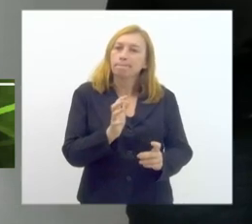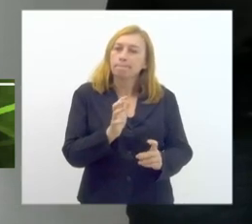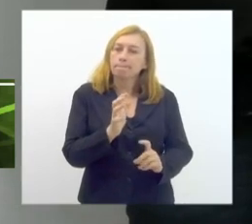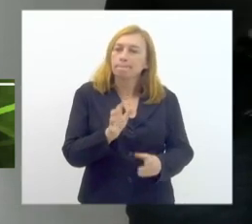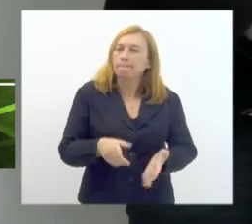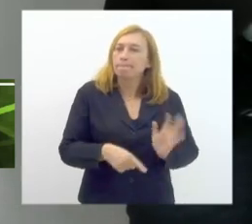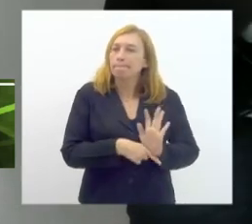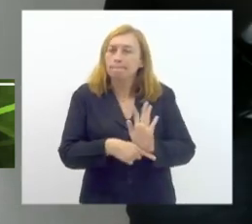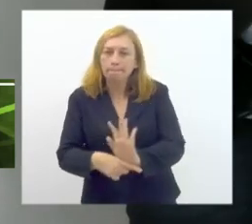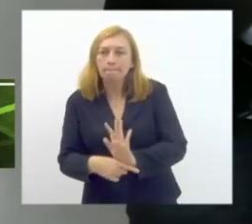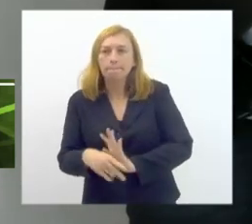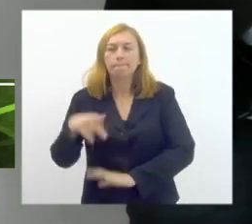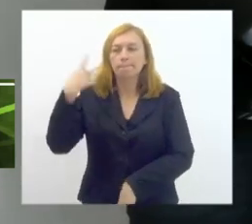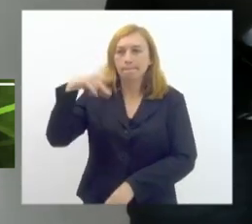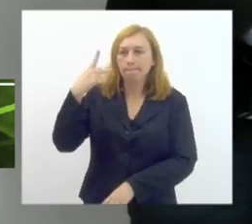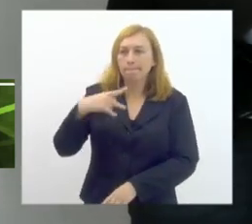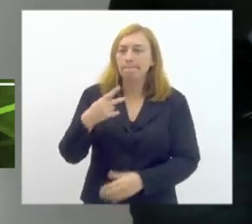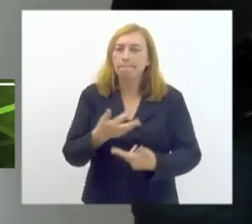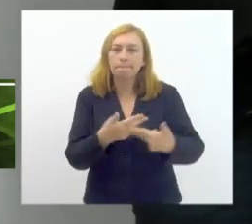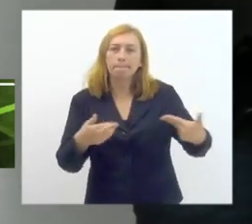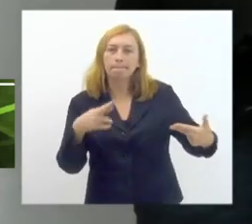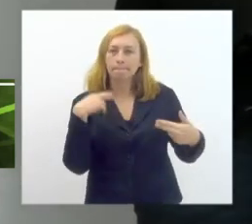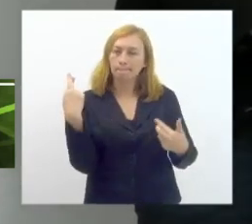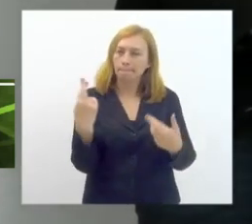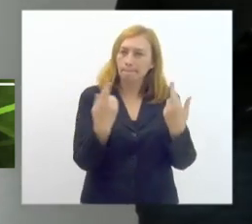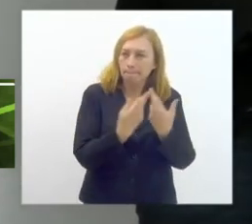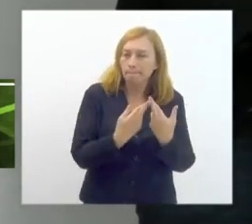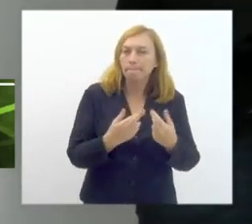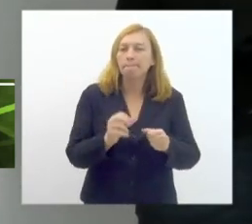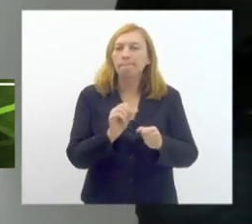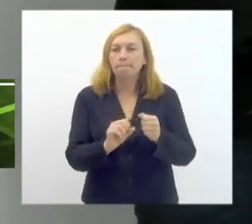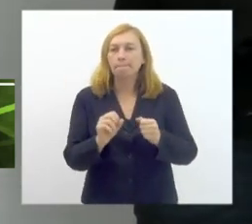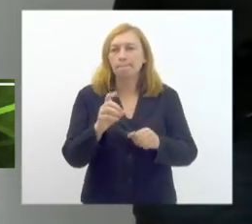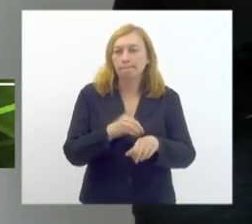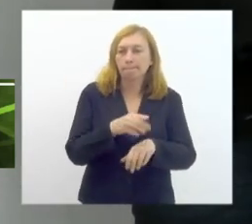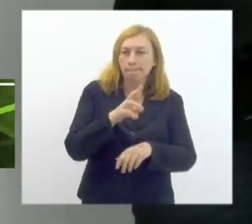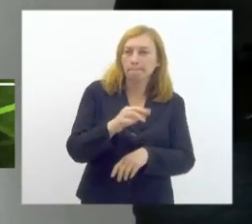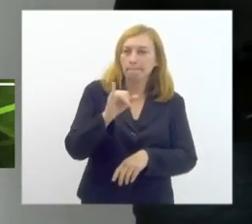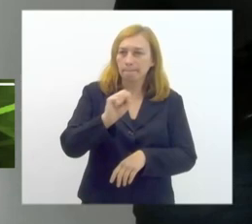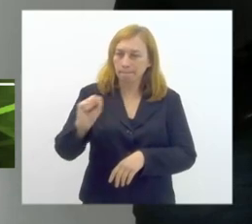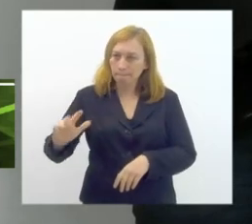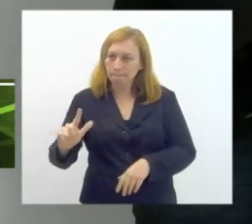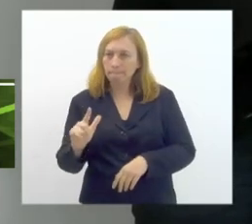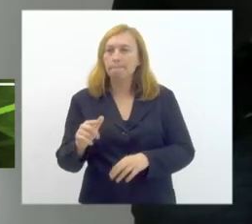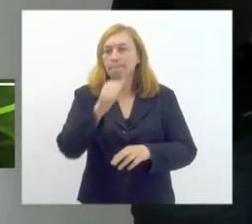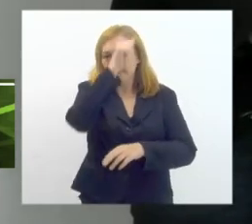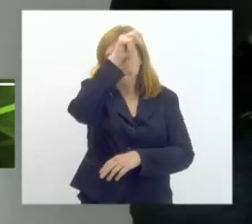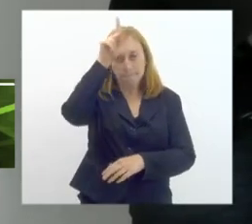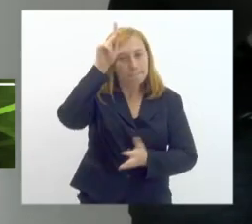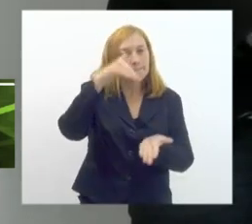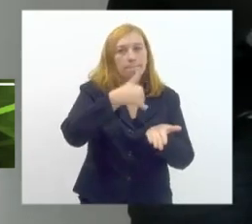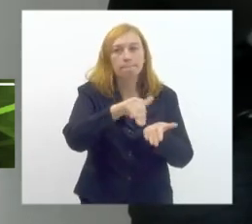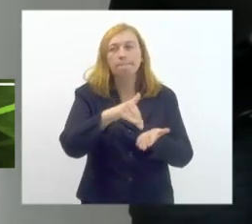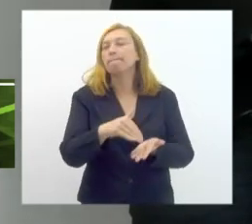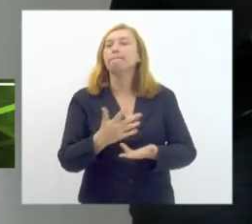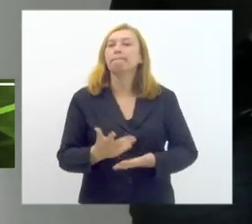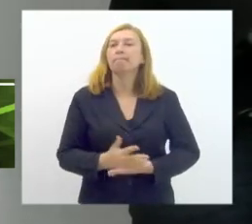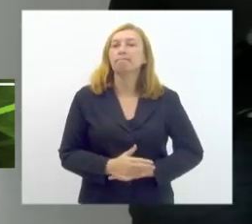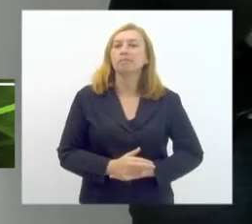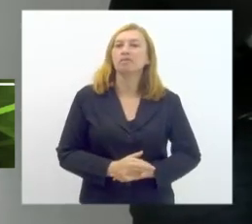fundamental. A gente fez uma sequência de reuniões com a doutora Isabel e com os prefeitos, com os secretários, e isso